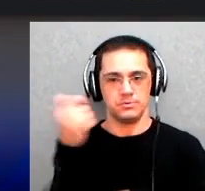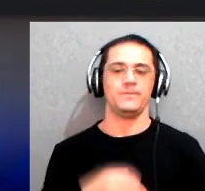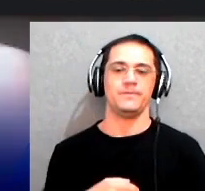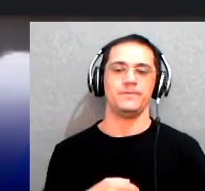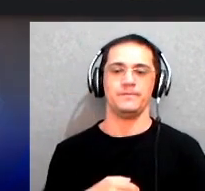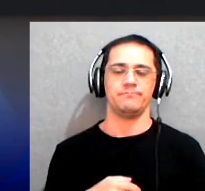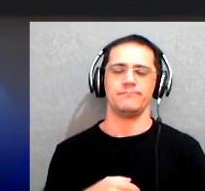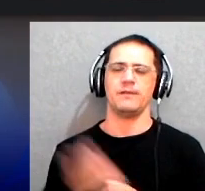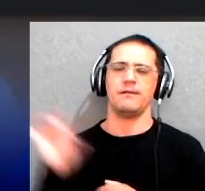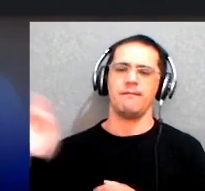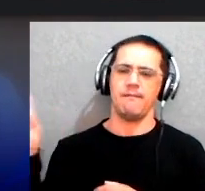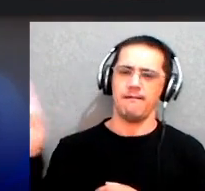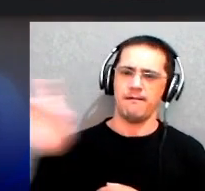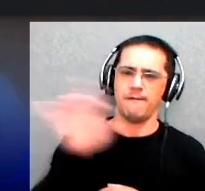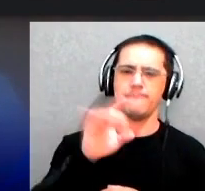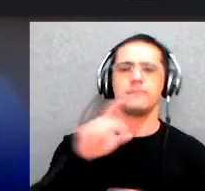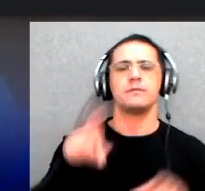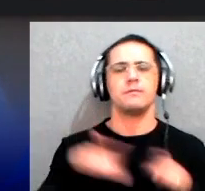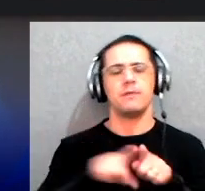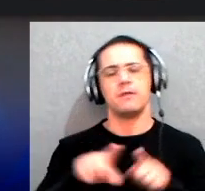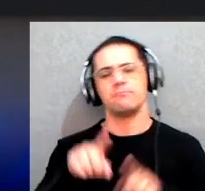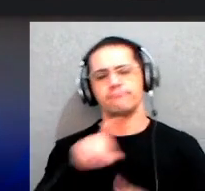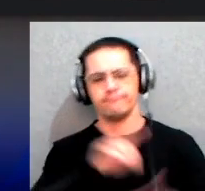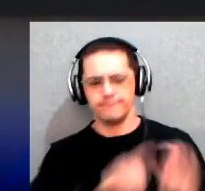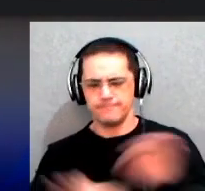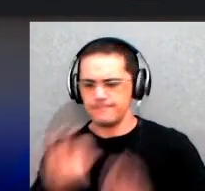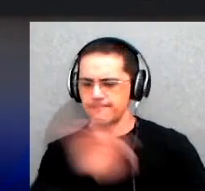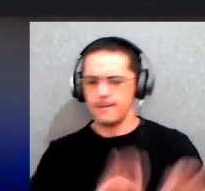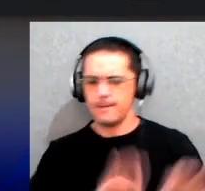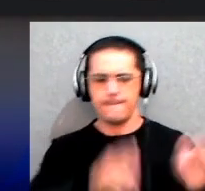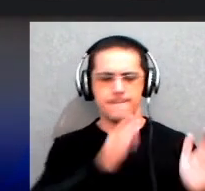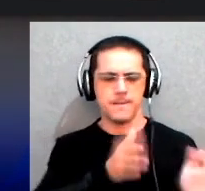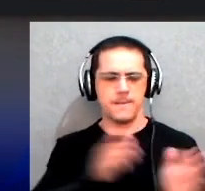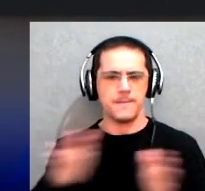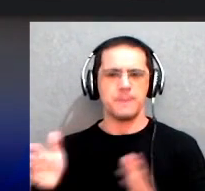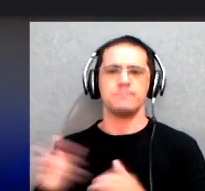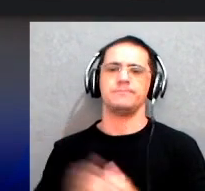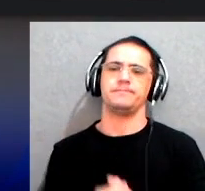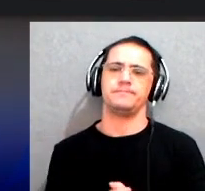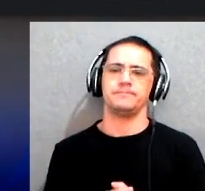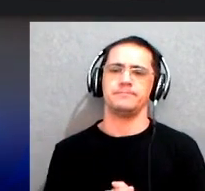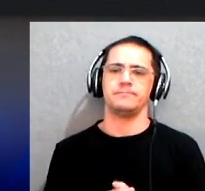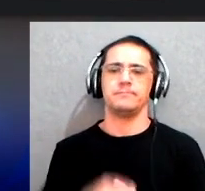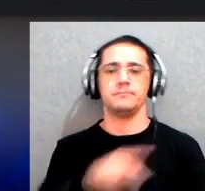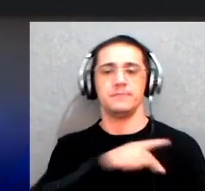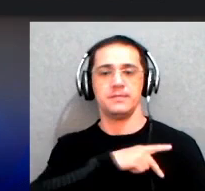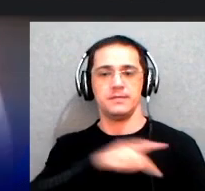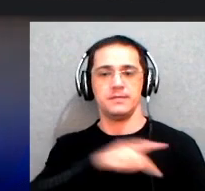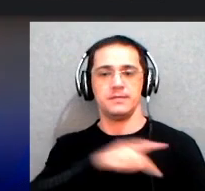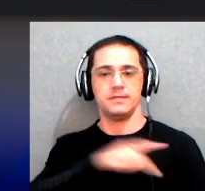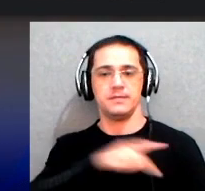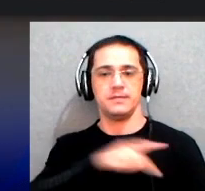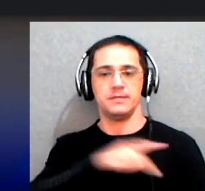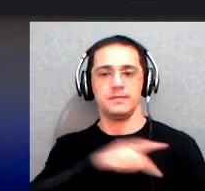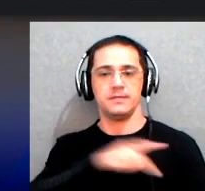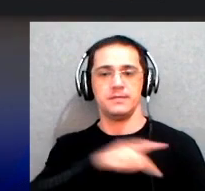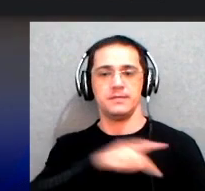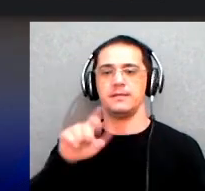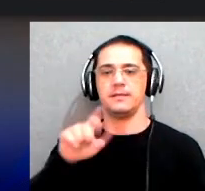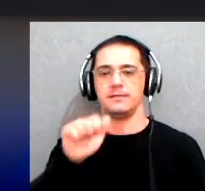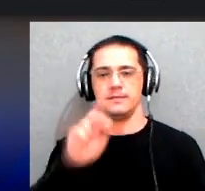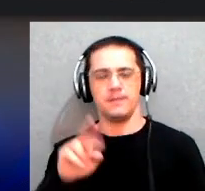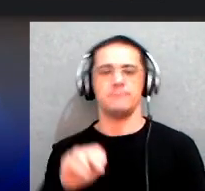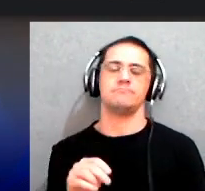ordem e os organizadores desta bela conferência. Presidente Mesa, doutor César Souza, meus parabéns pela condução